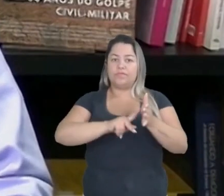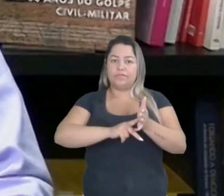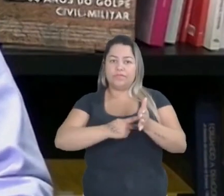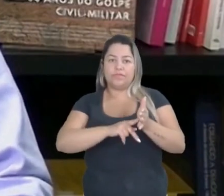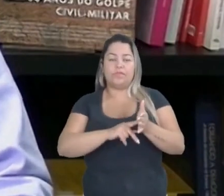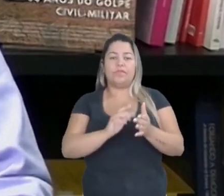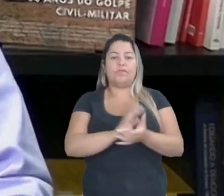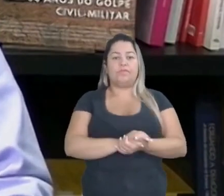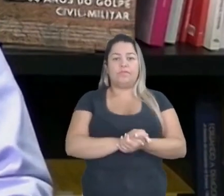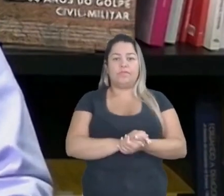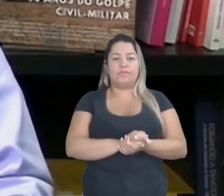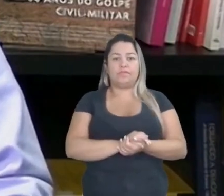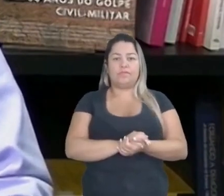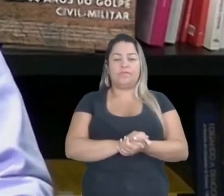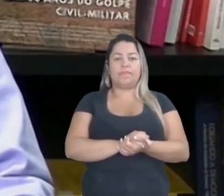no movimento